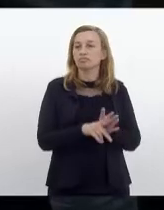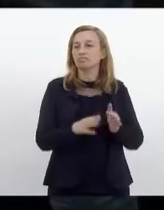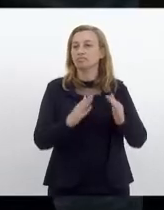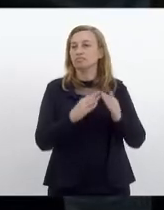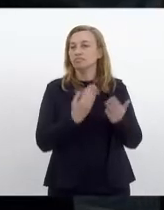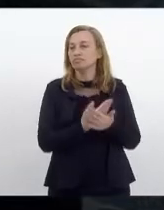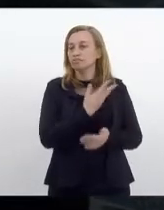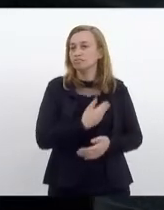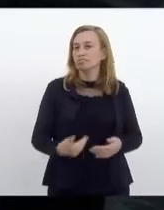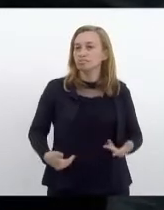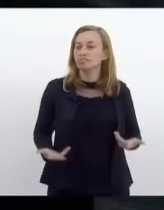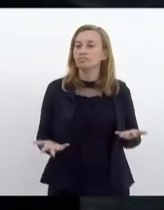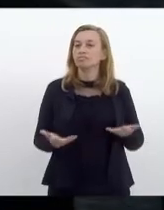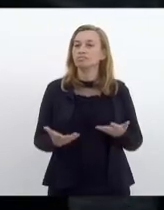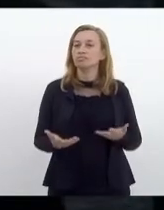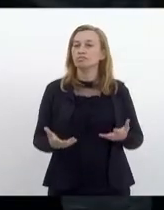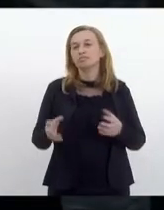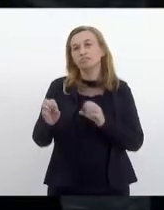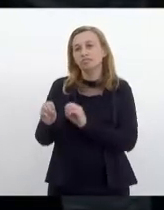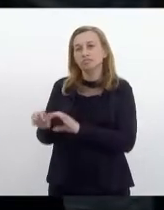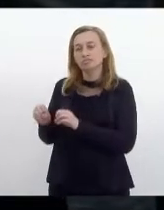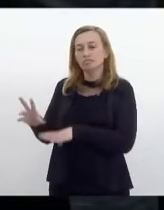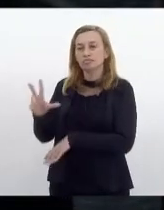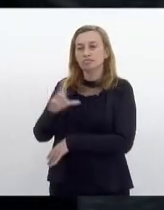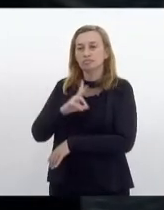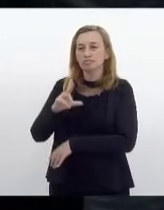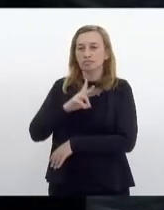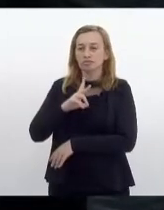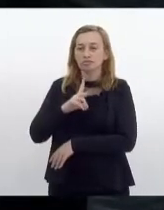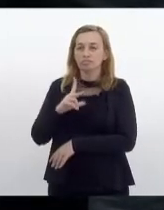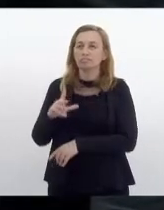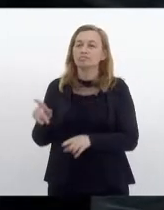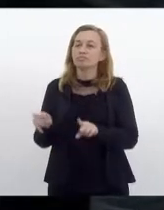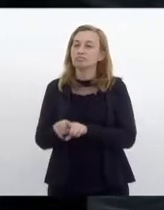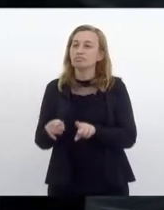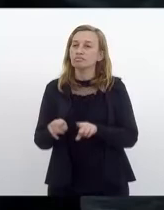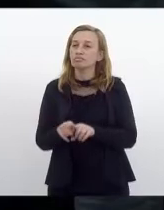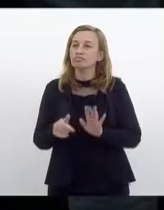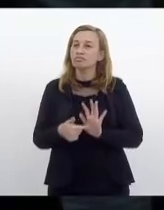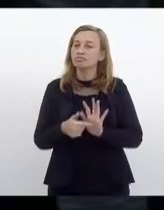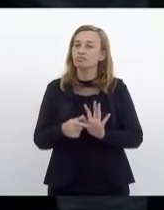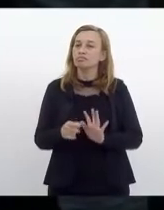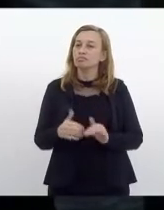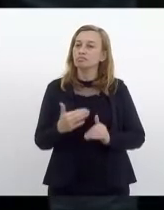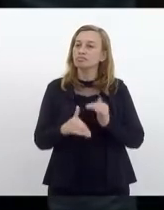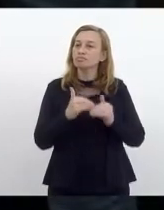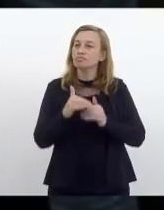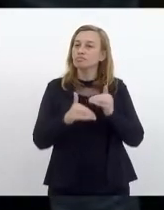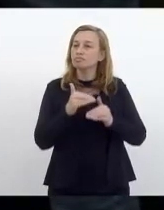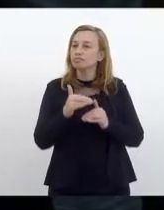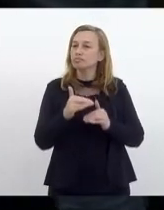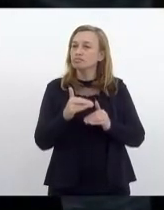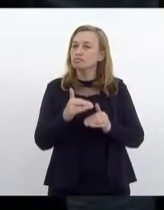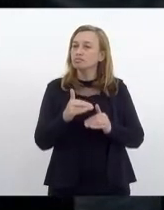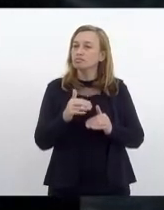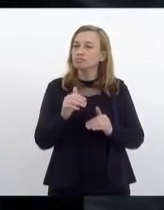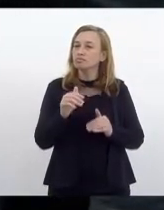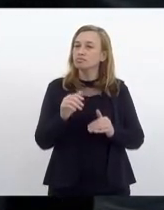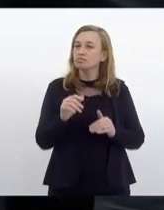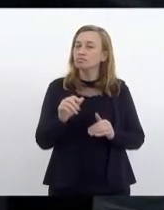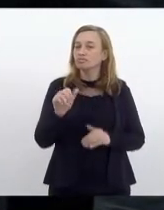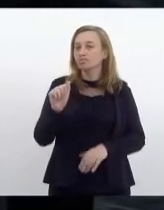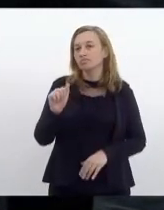sobre as instituições de ensino privadas, que acaba refletindo também sobre o processo de autoria,